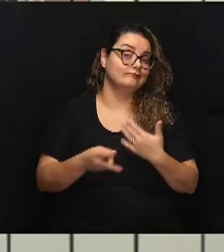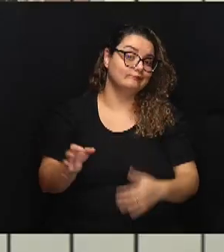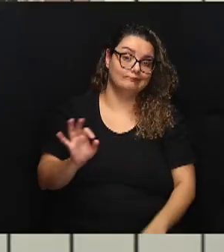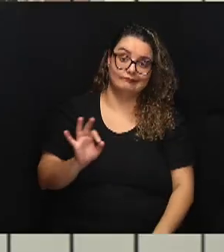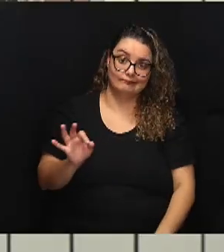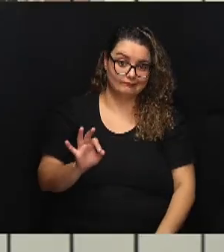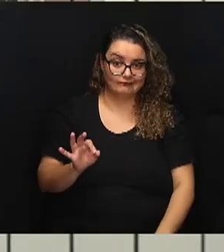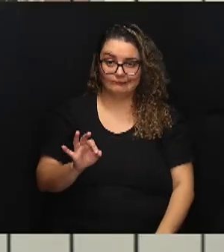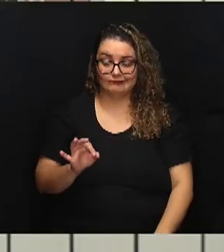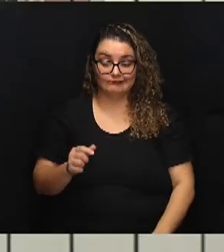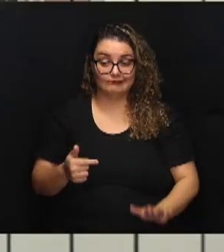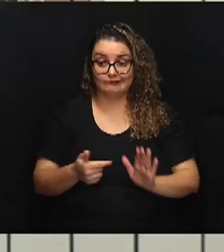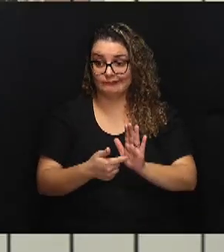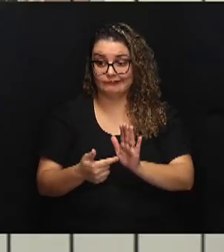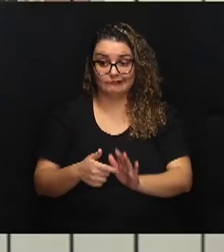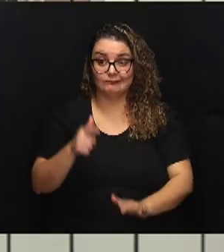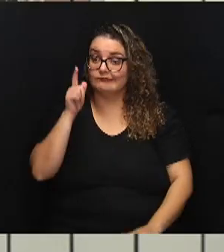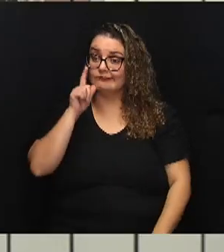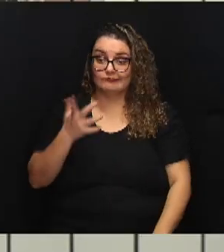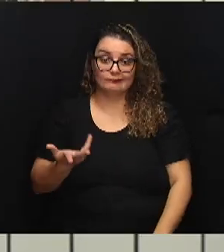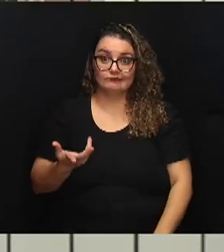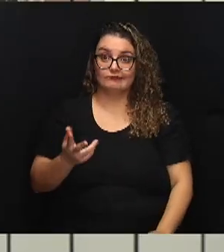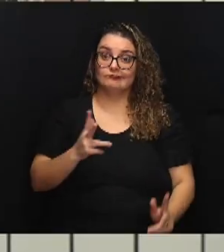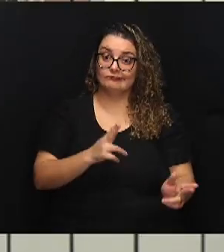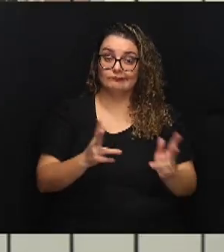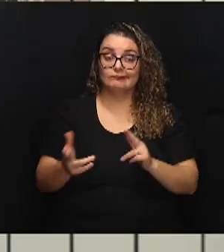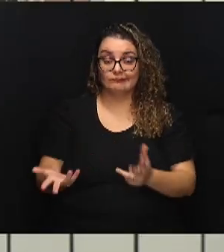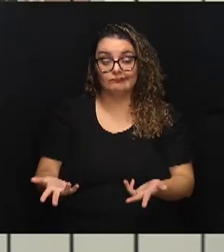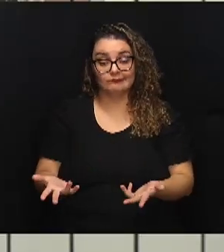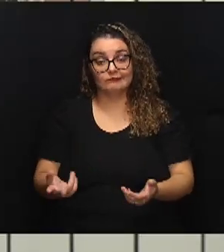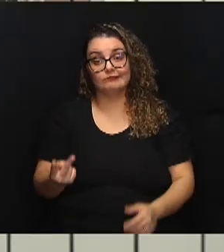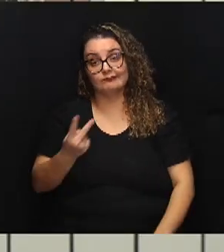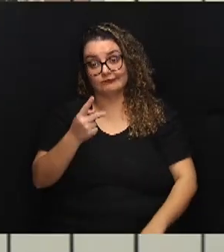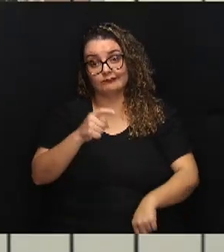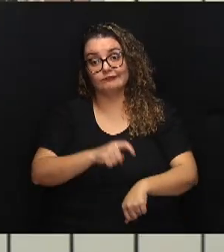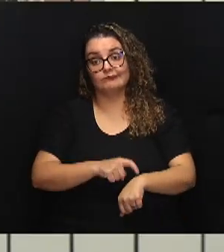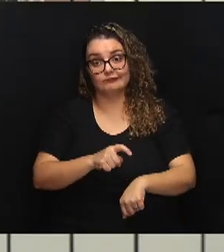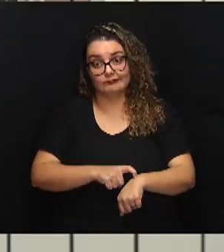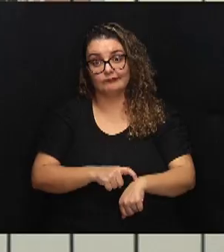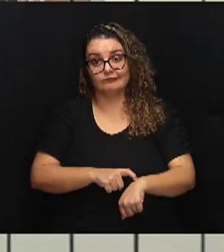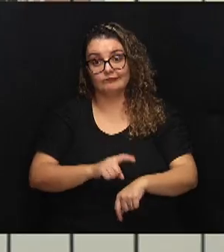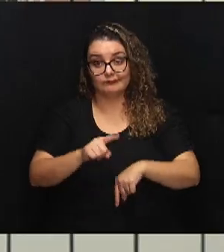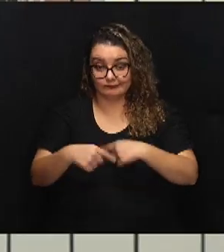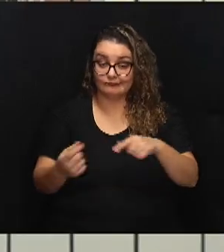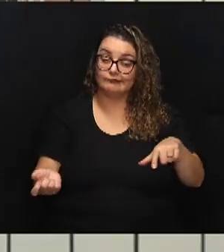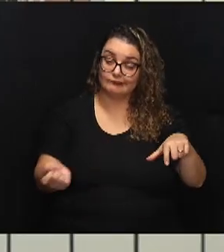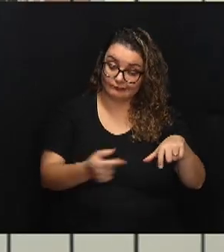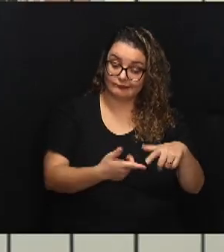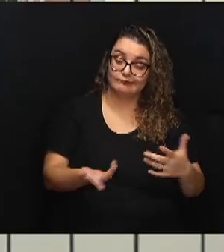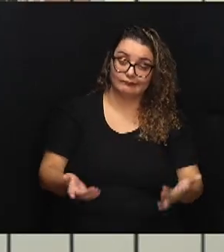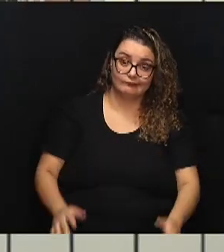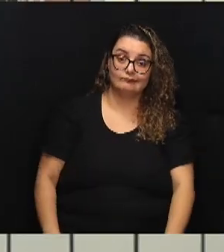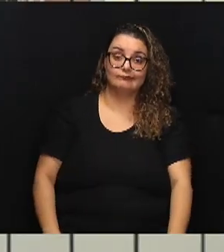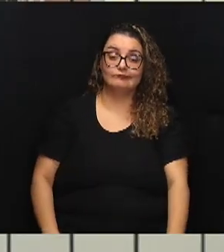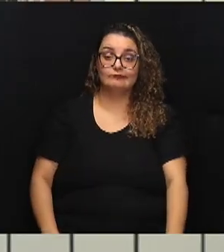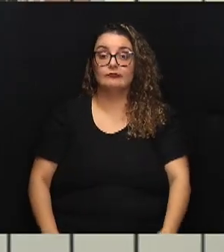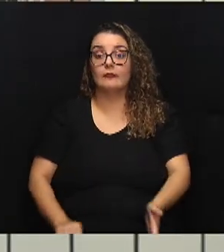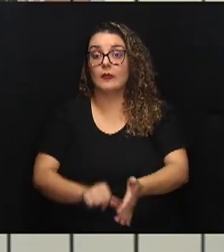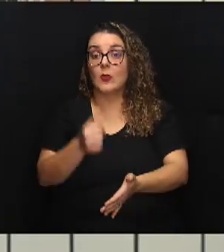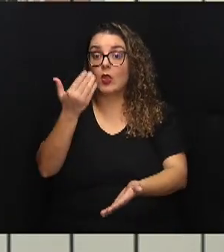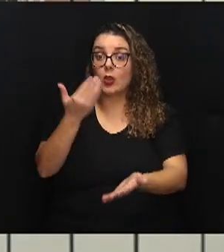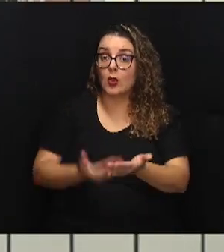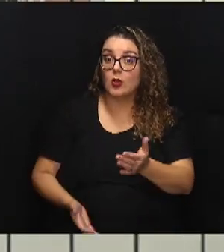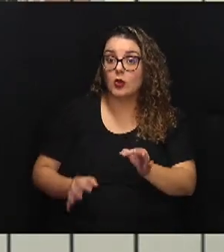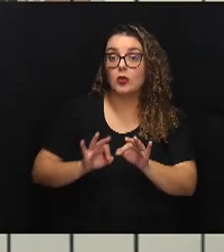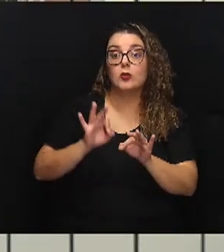deu mostras de que conseguiria o empate. E no segundo tempo ainda tomou o gol. Essa foi a primeira derrota